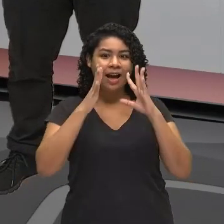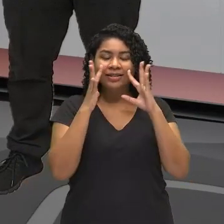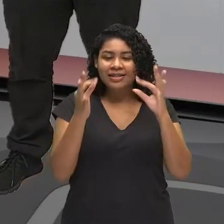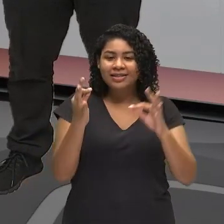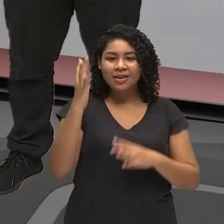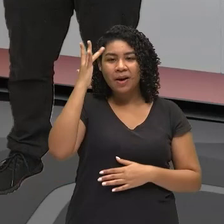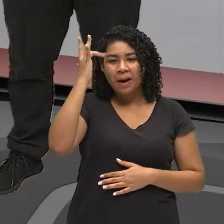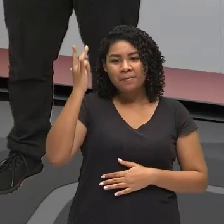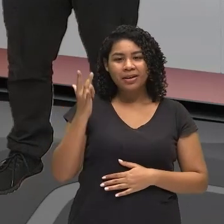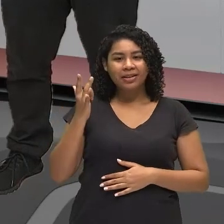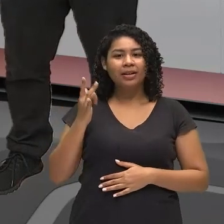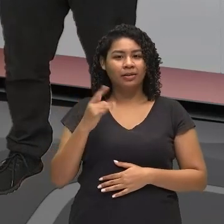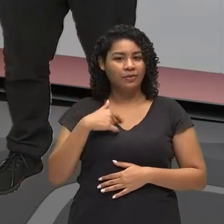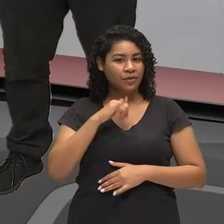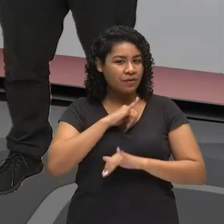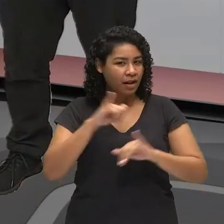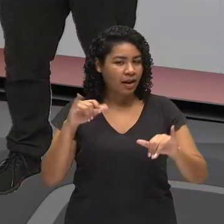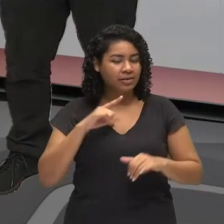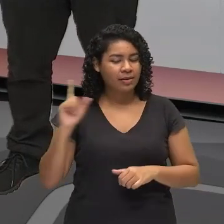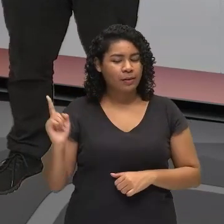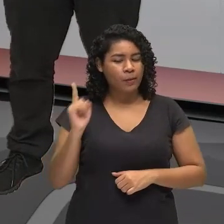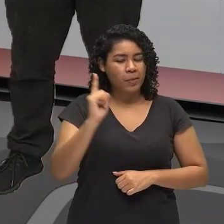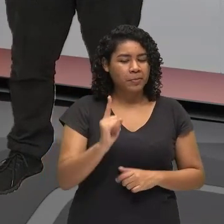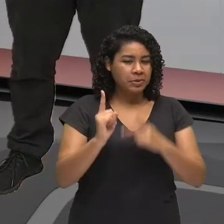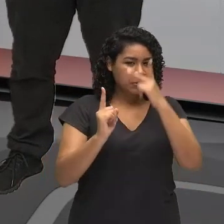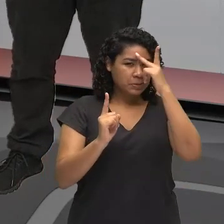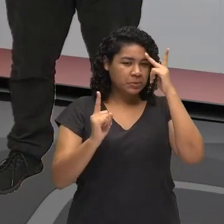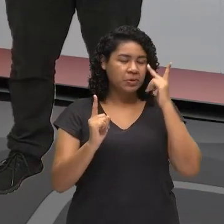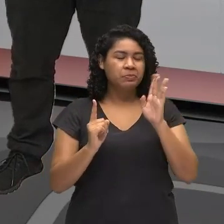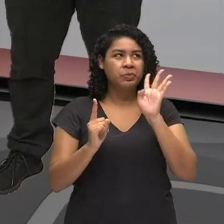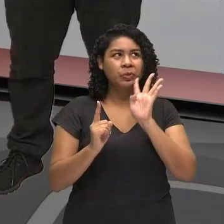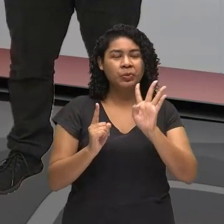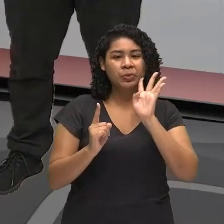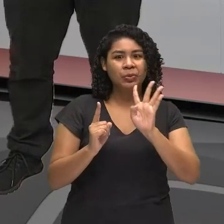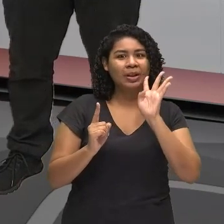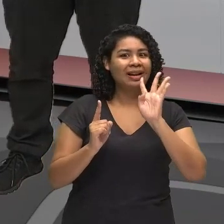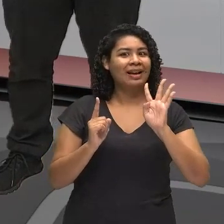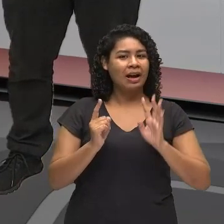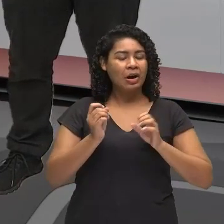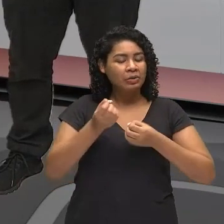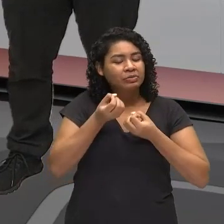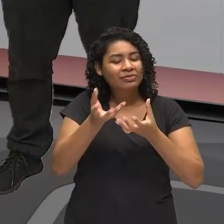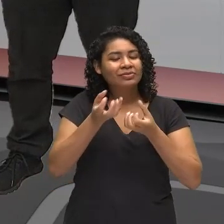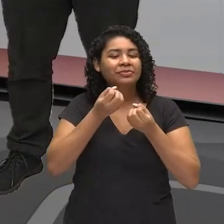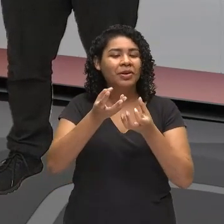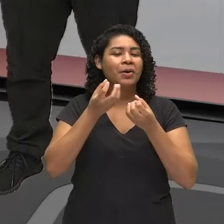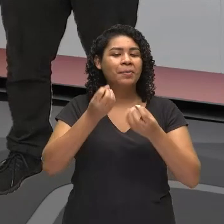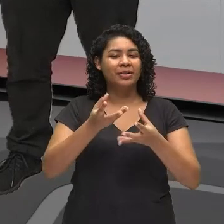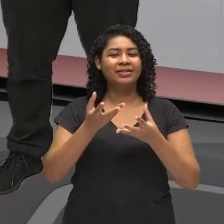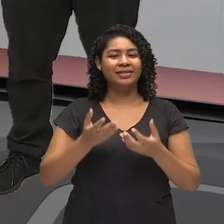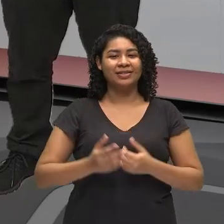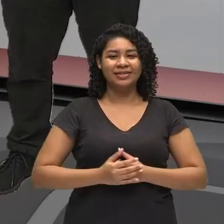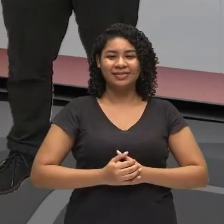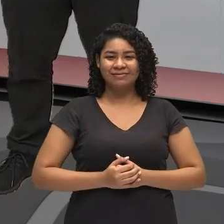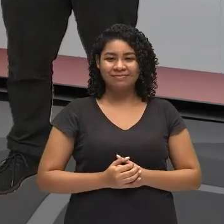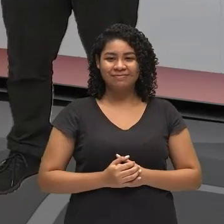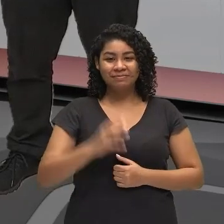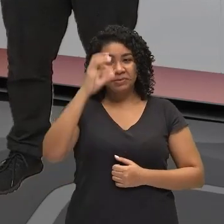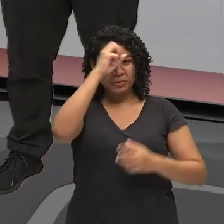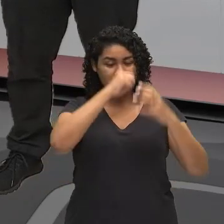amanhã, só vou adiantar uma coisa, temos um convidado bacana aí para trazer muitas informações e muitas contribuições no nosso processo de